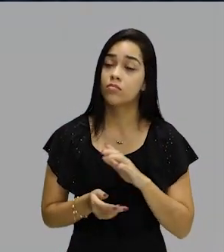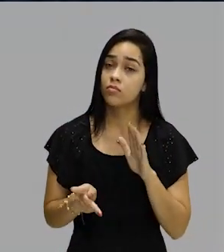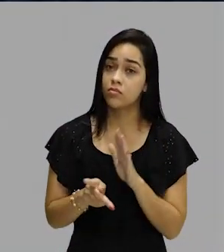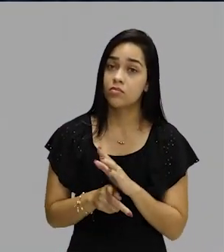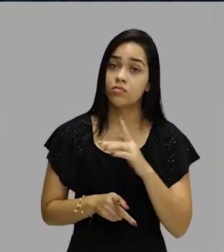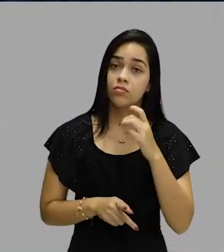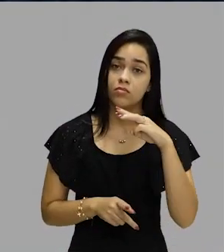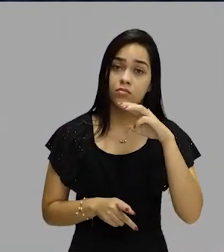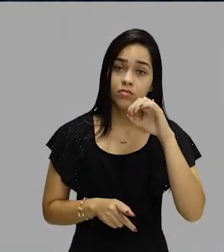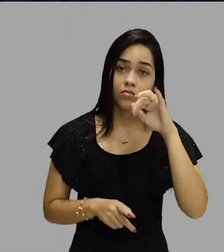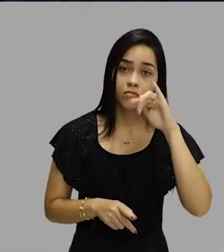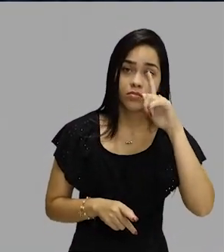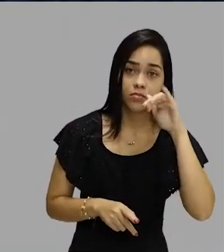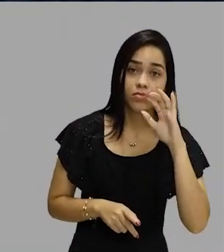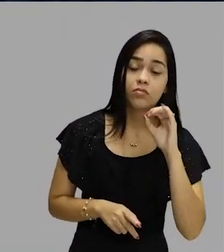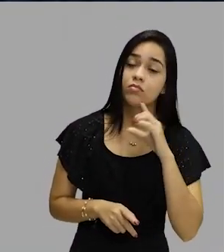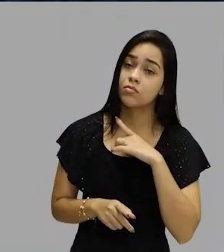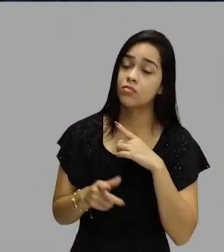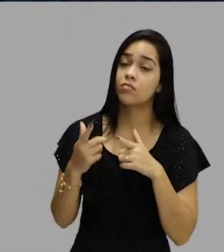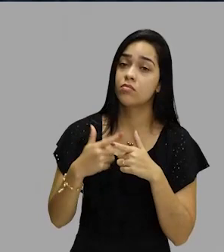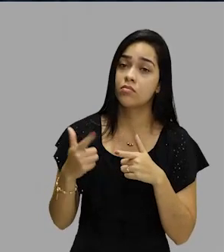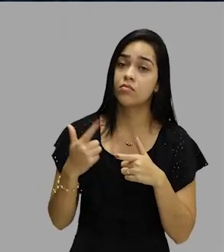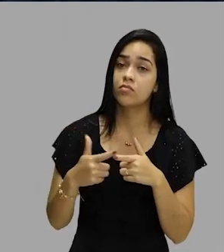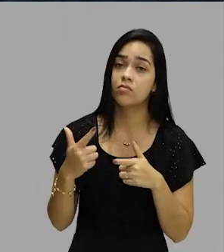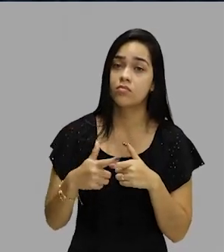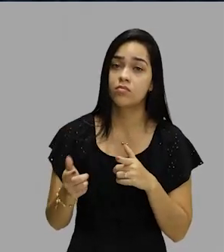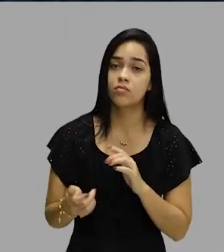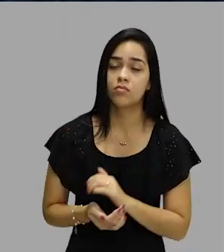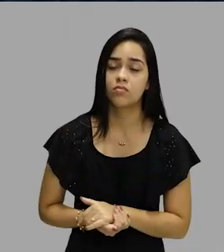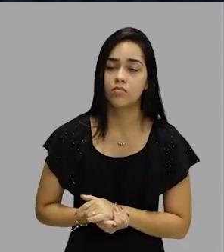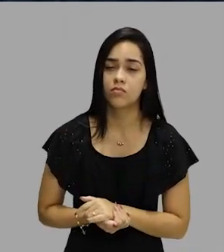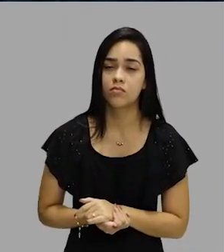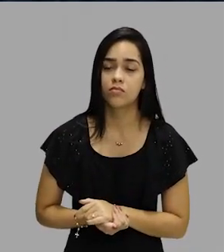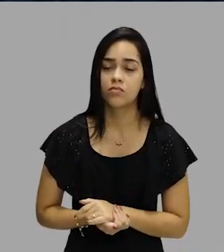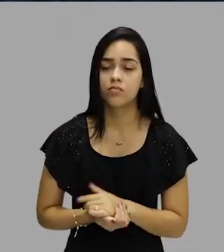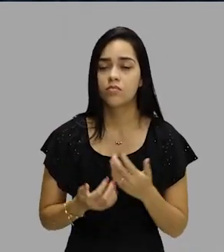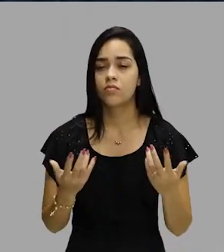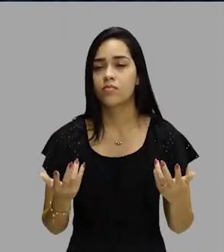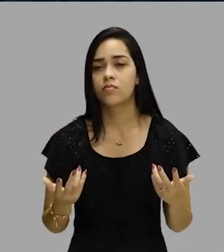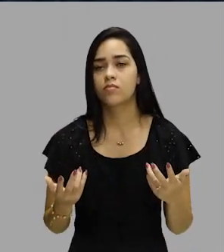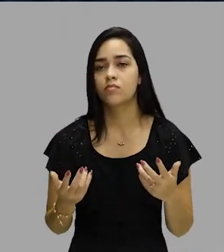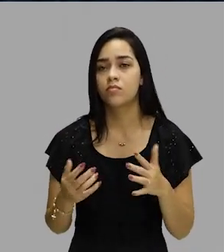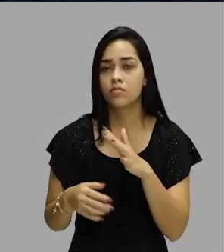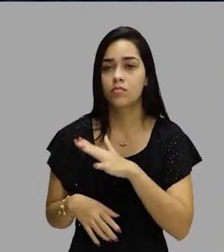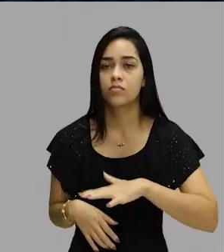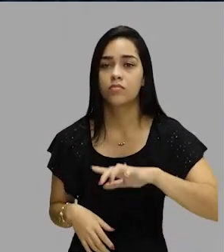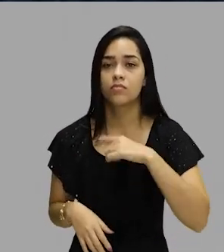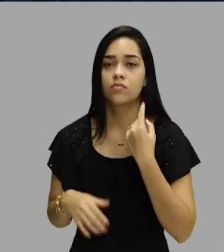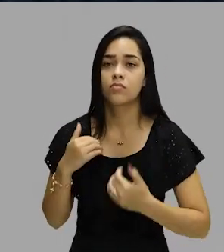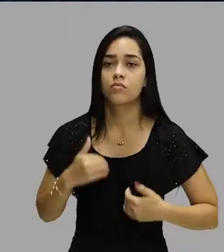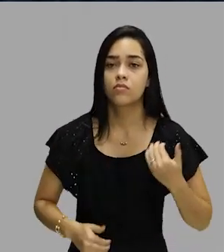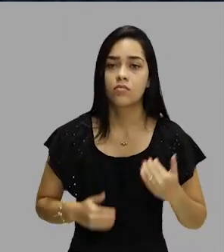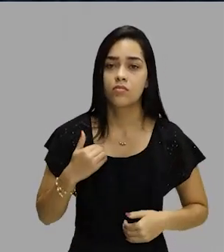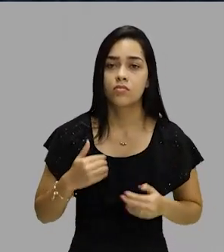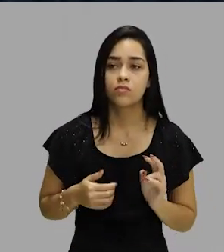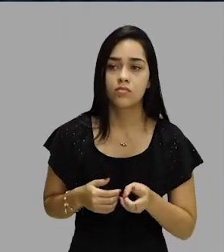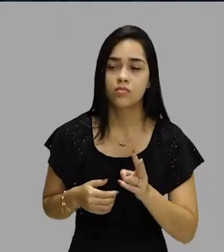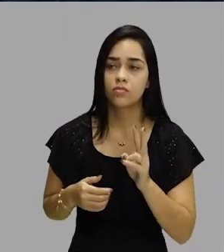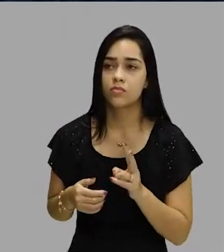hemofílico, infelizmente, tem esse problema, né? Como as articulações são regiões do nosso corpo que estão em